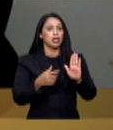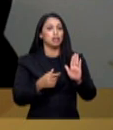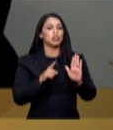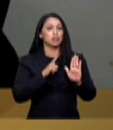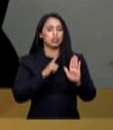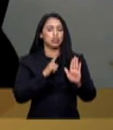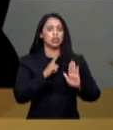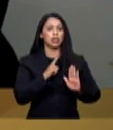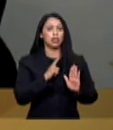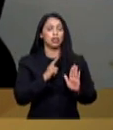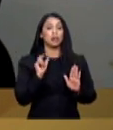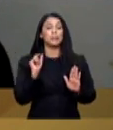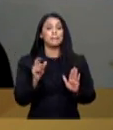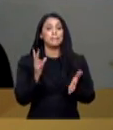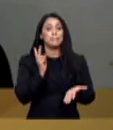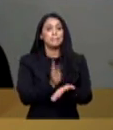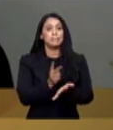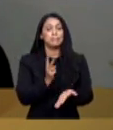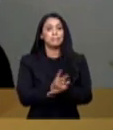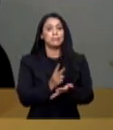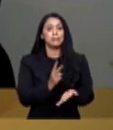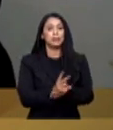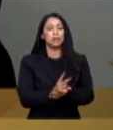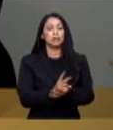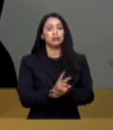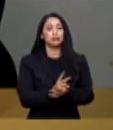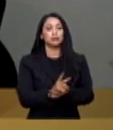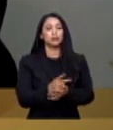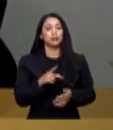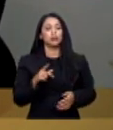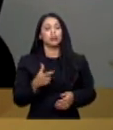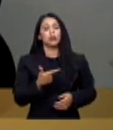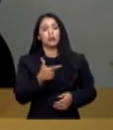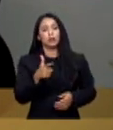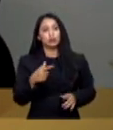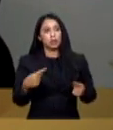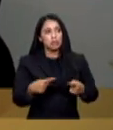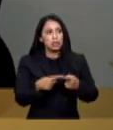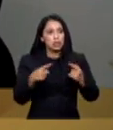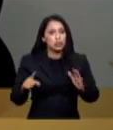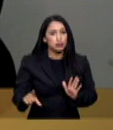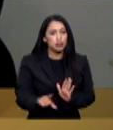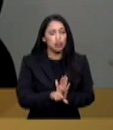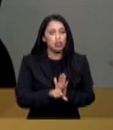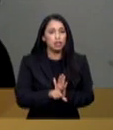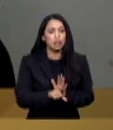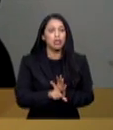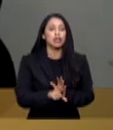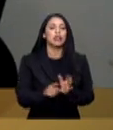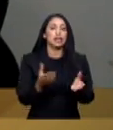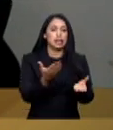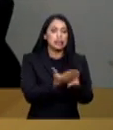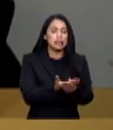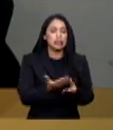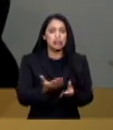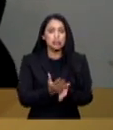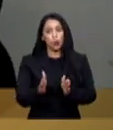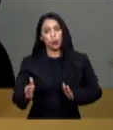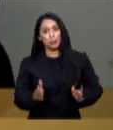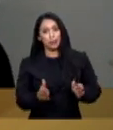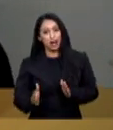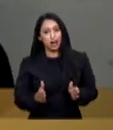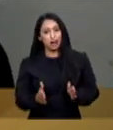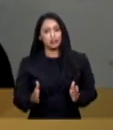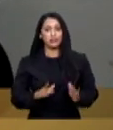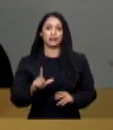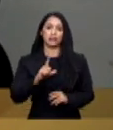mais aceder, mesmo algumas disposições legais são interpretadas em cada caso, como os prazos que são